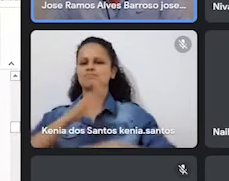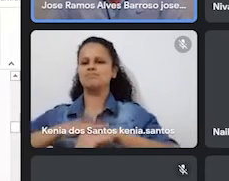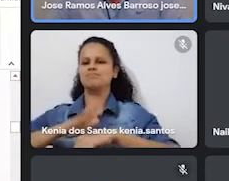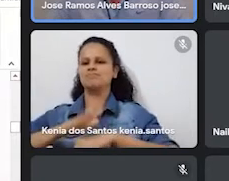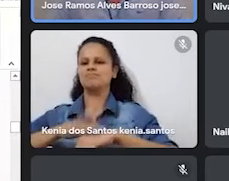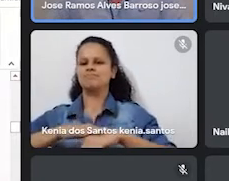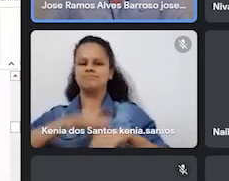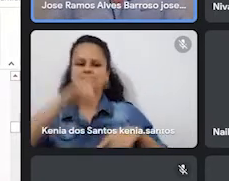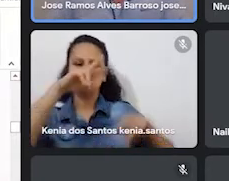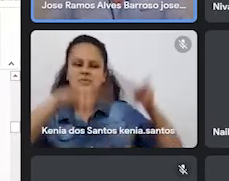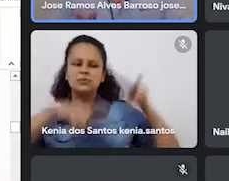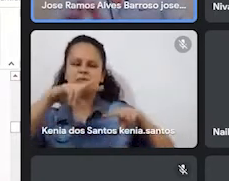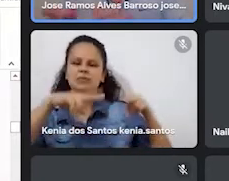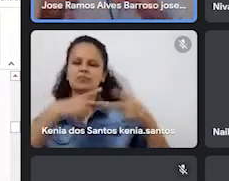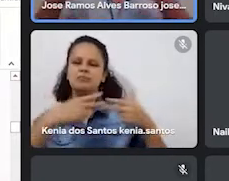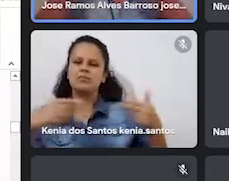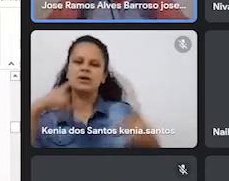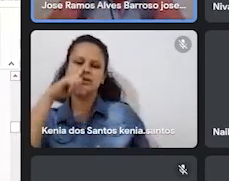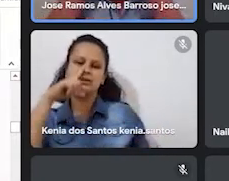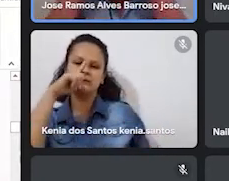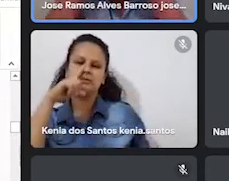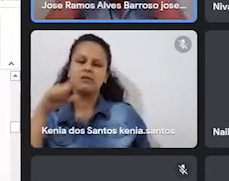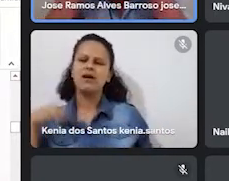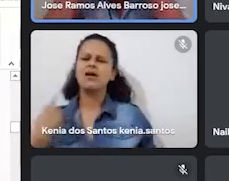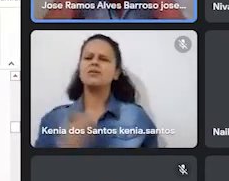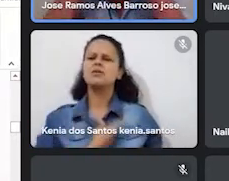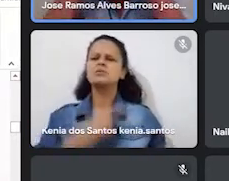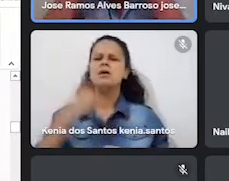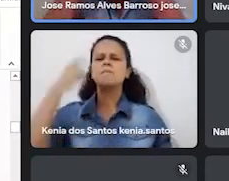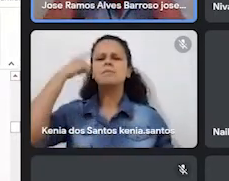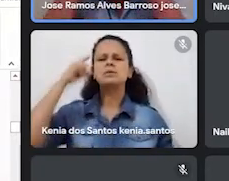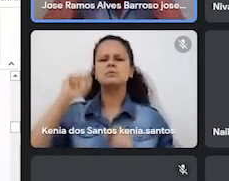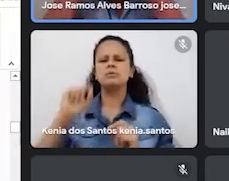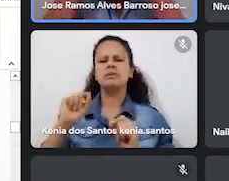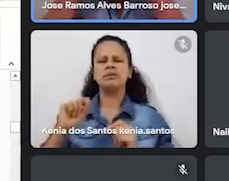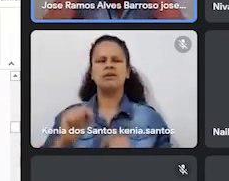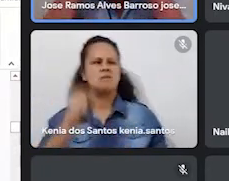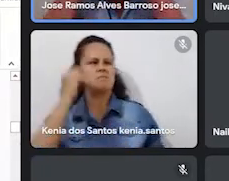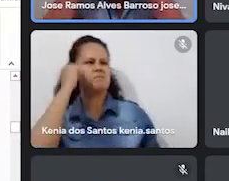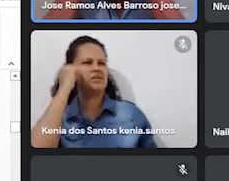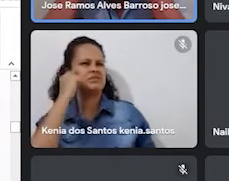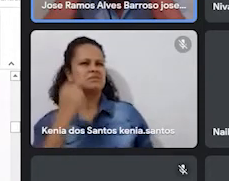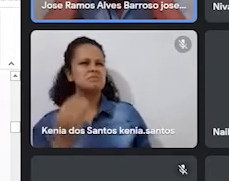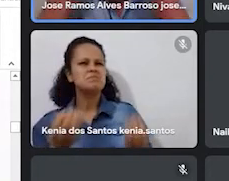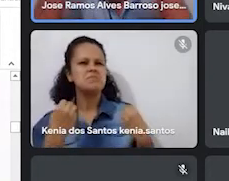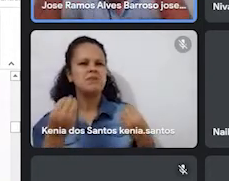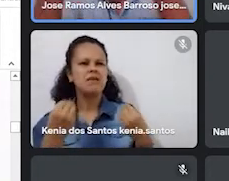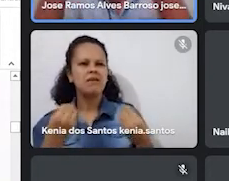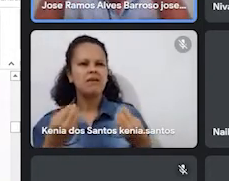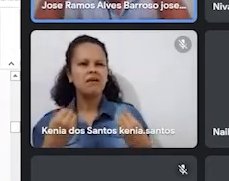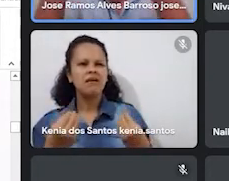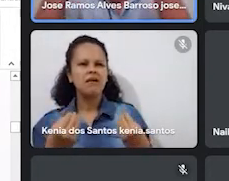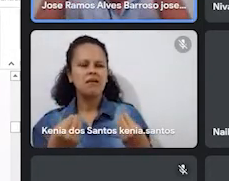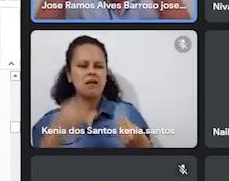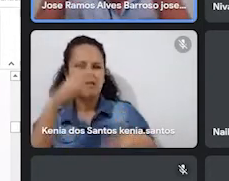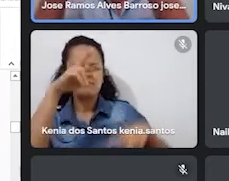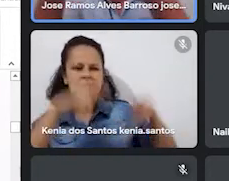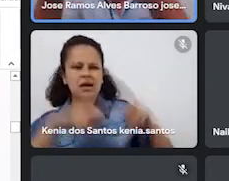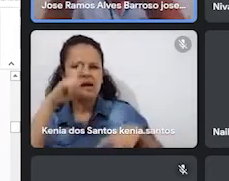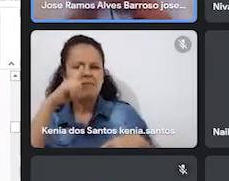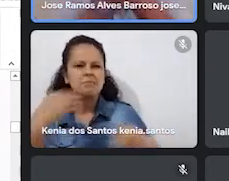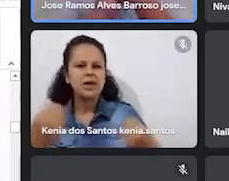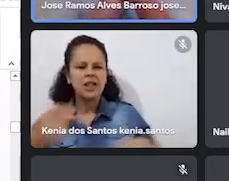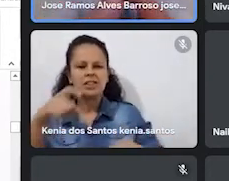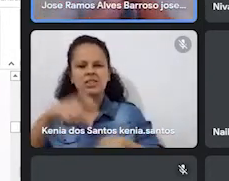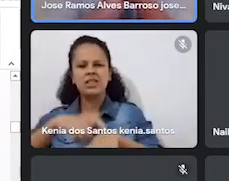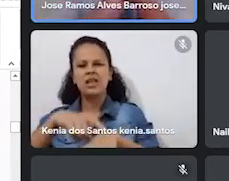risco. O que a gente pensava? Gente, isso é perda de tempo. Olha, a gente fazer análise, o tempo que a